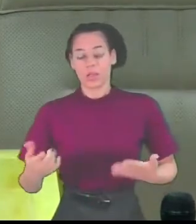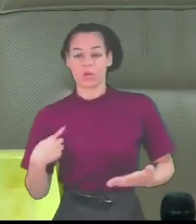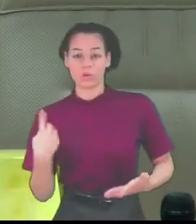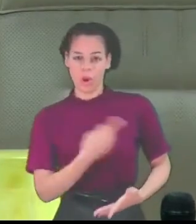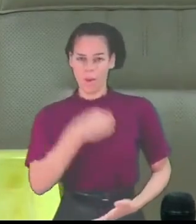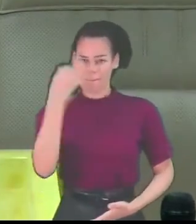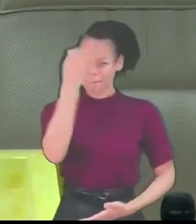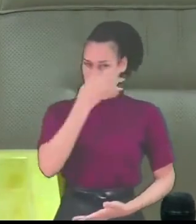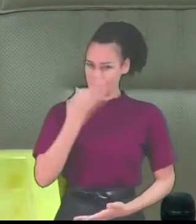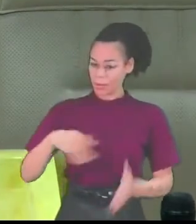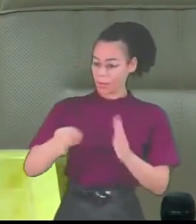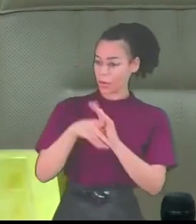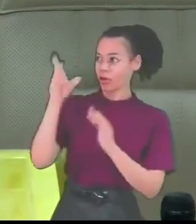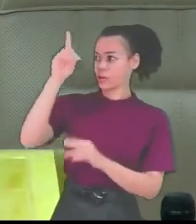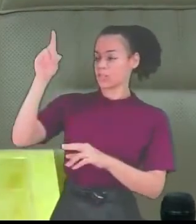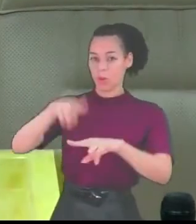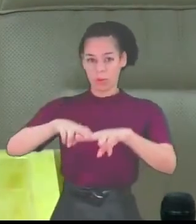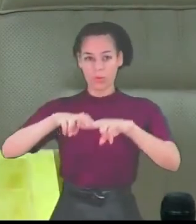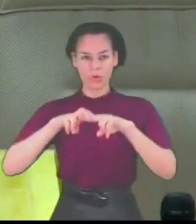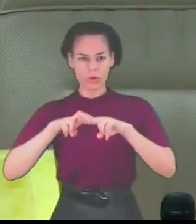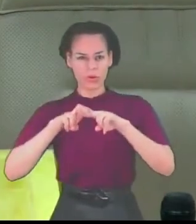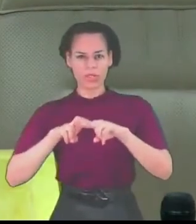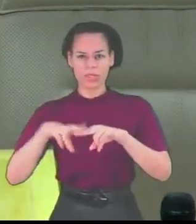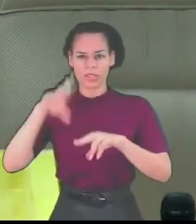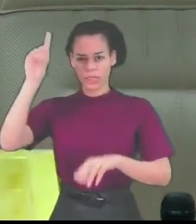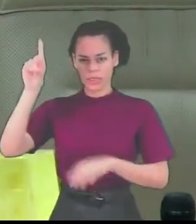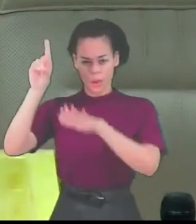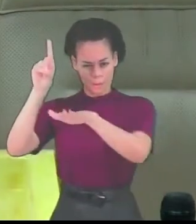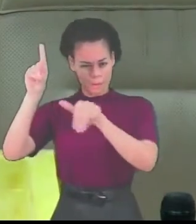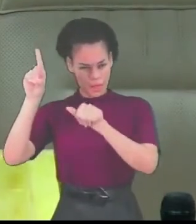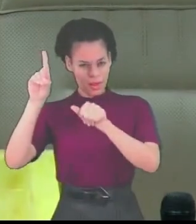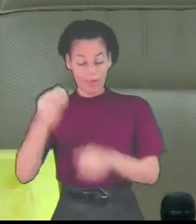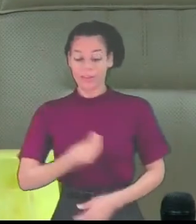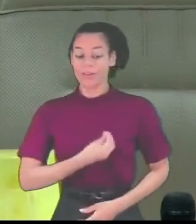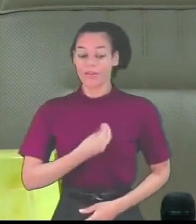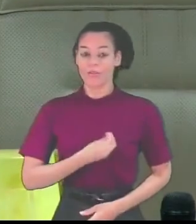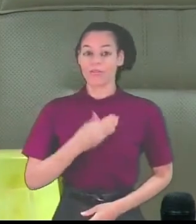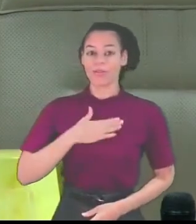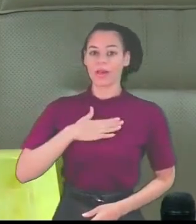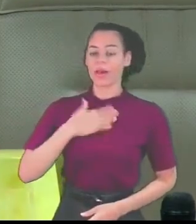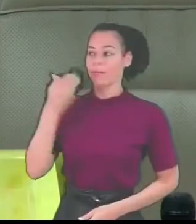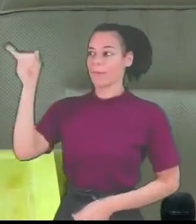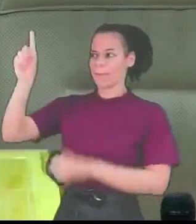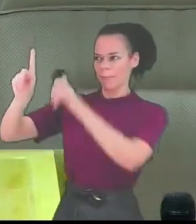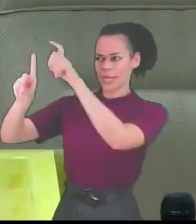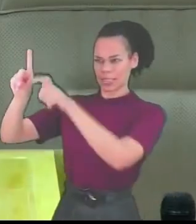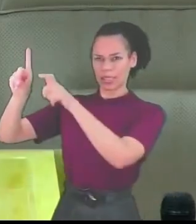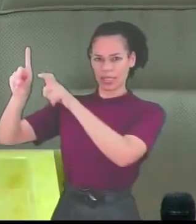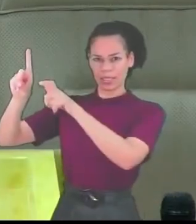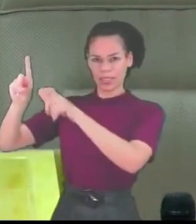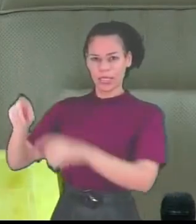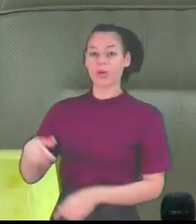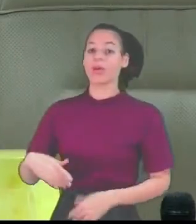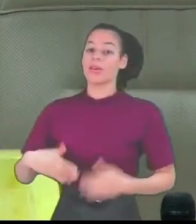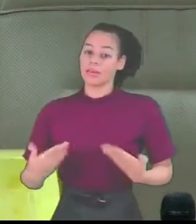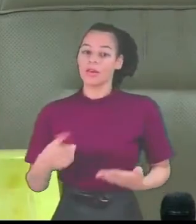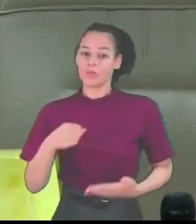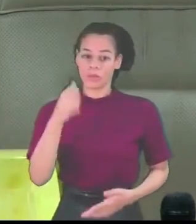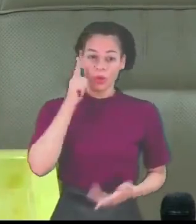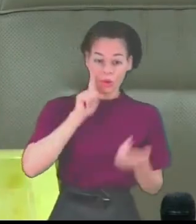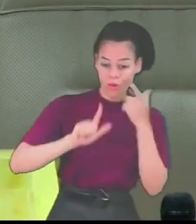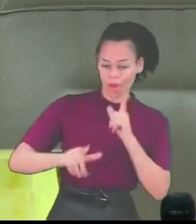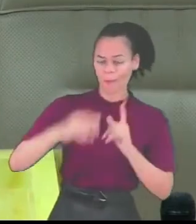nele por isso que ele perda perde anda na minha presença e ser perfeito